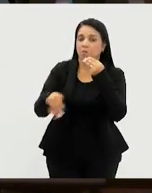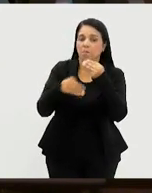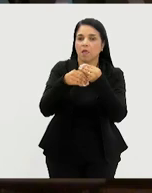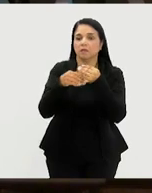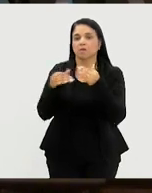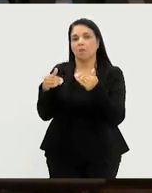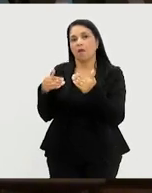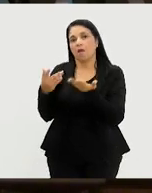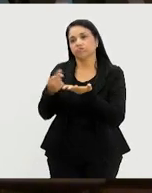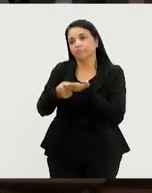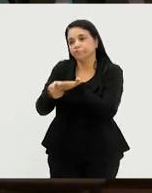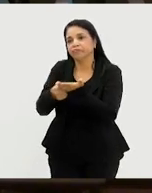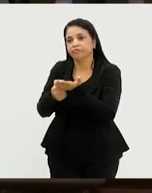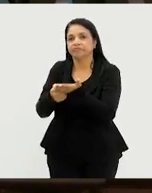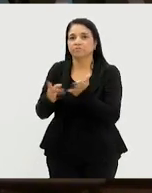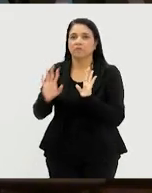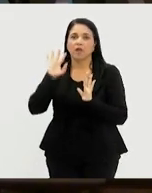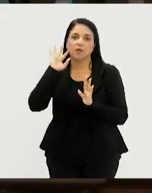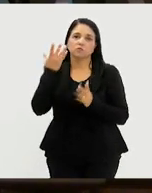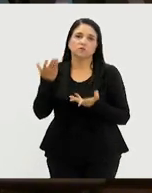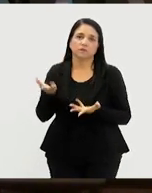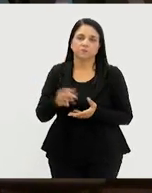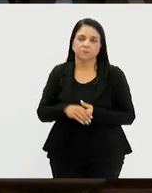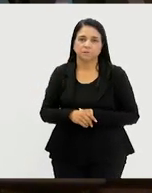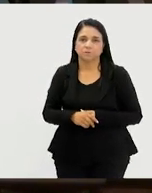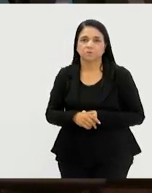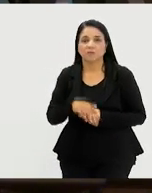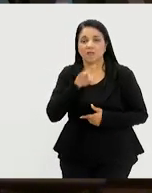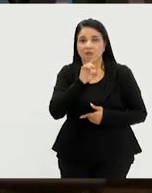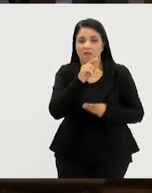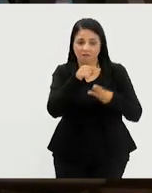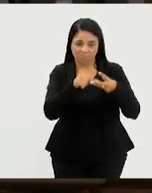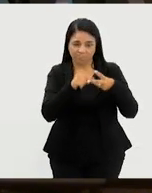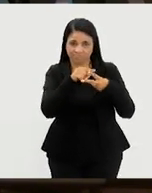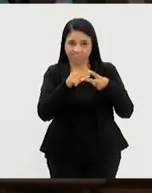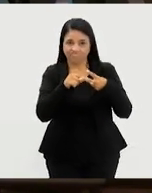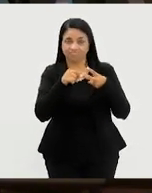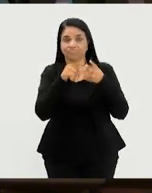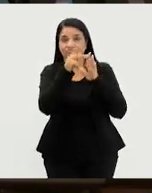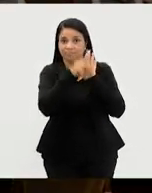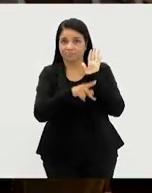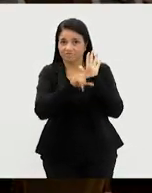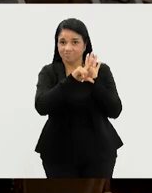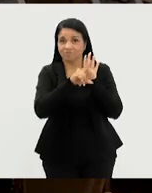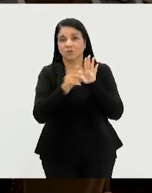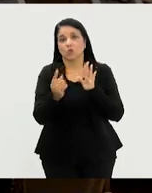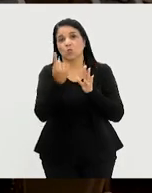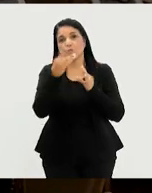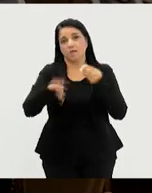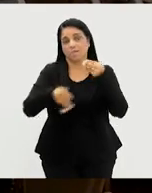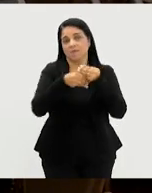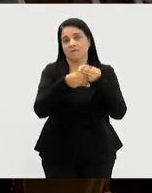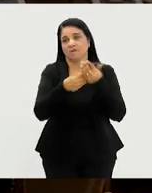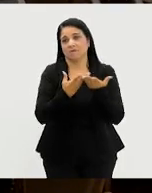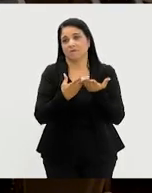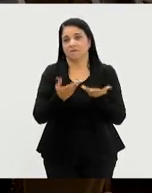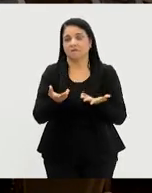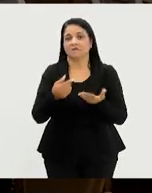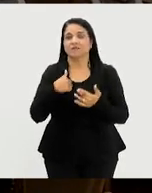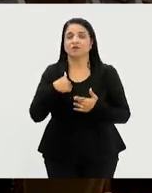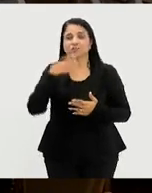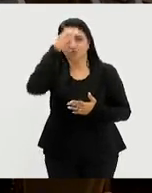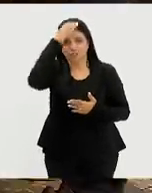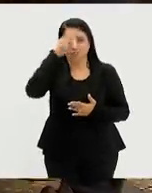aí né cada um deles recebeu uma Emenda tia Ju minha presidenta questão